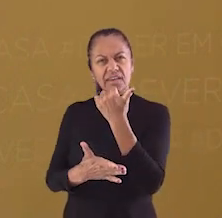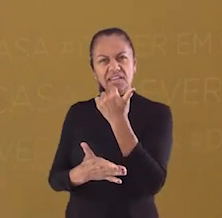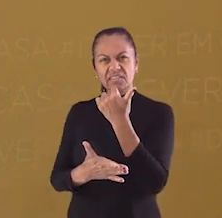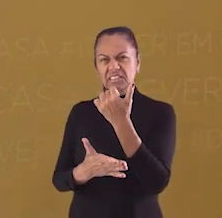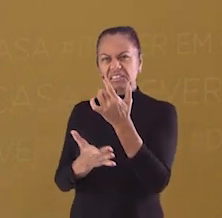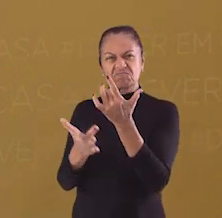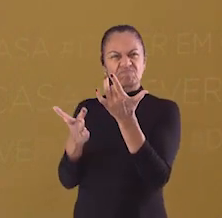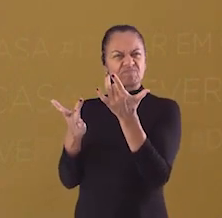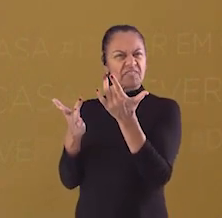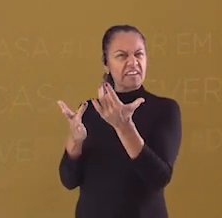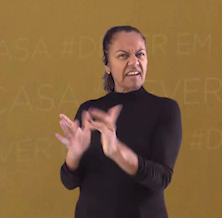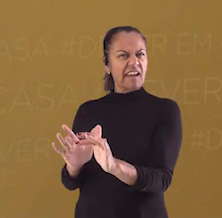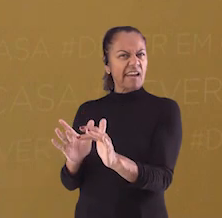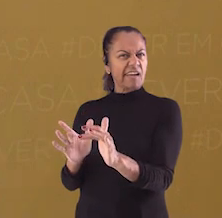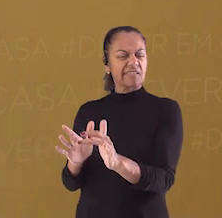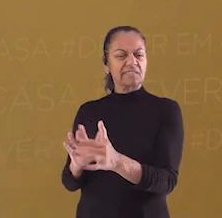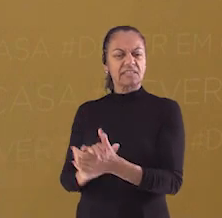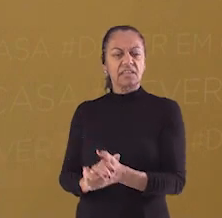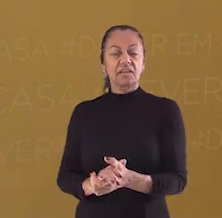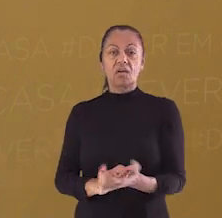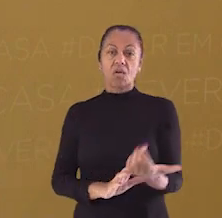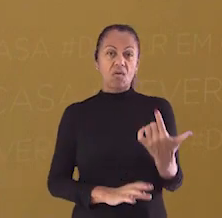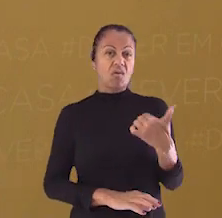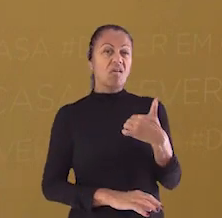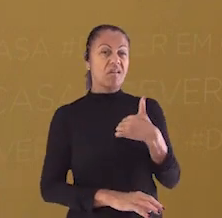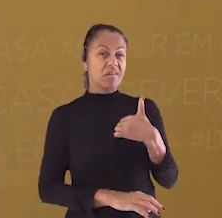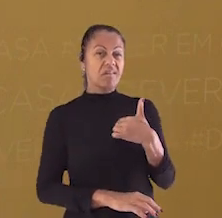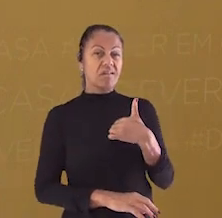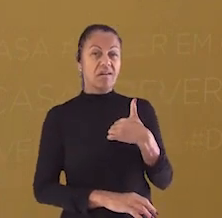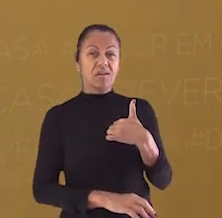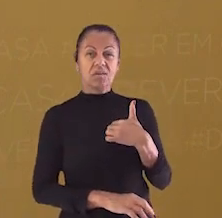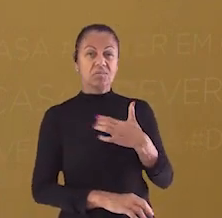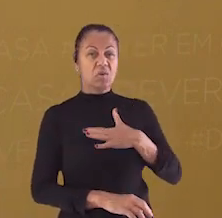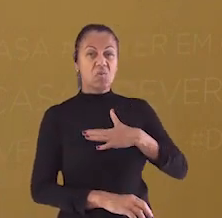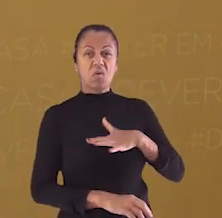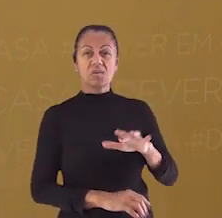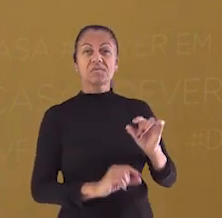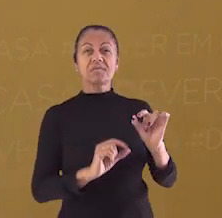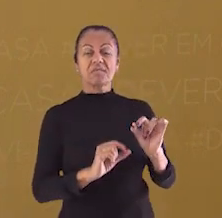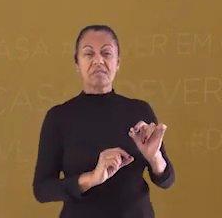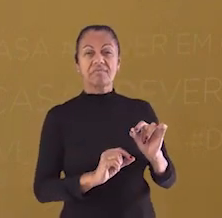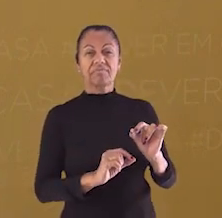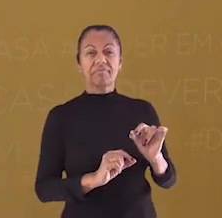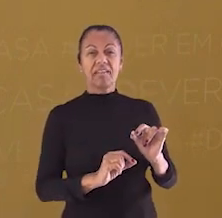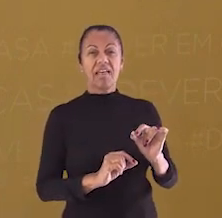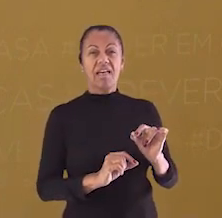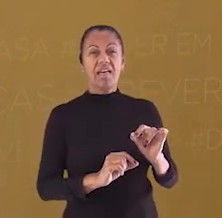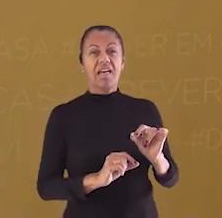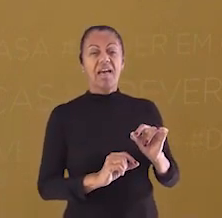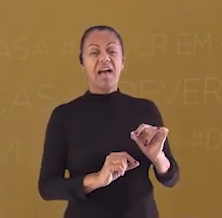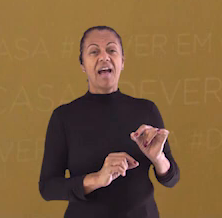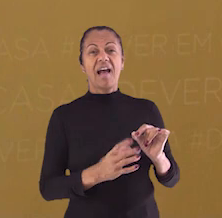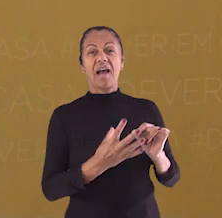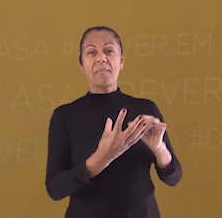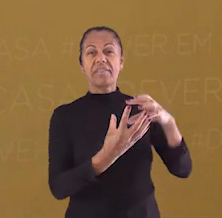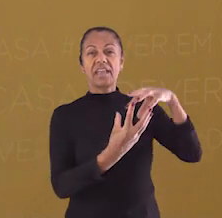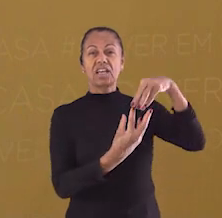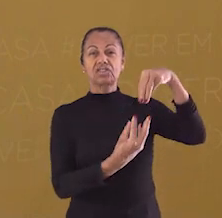não gostar? Eu, por exemplo, não gosto muito de rabanete, mas eu procuro comer se fizer parte da